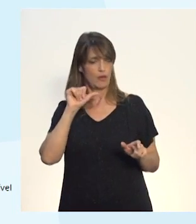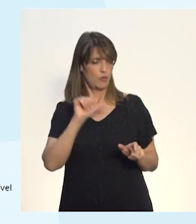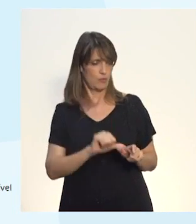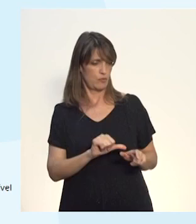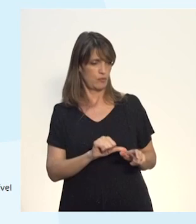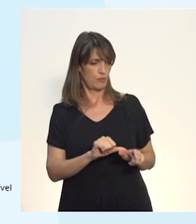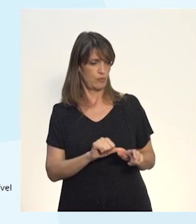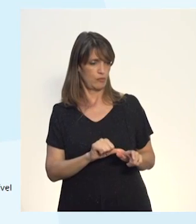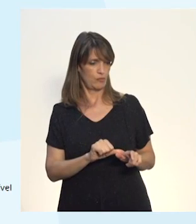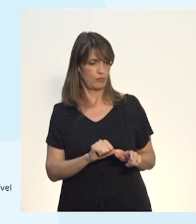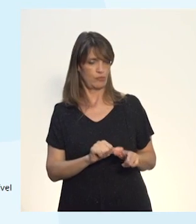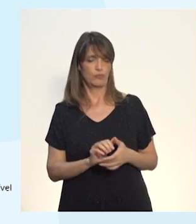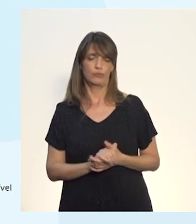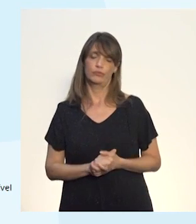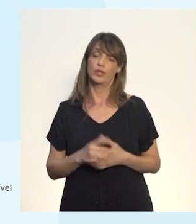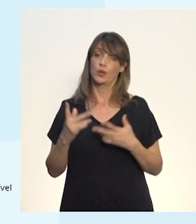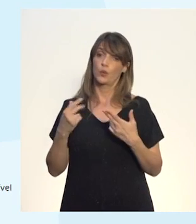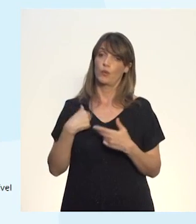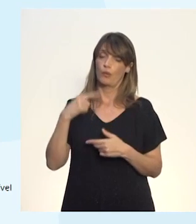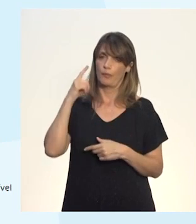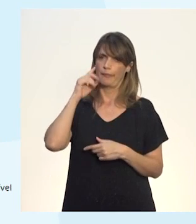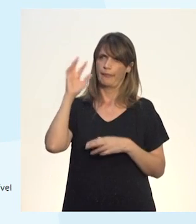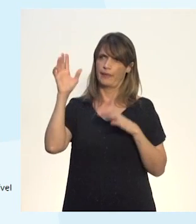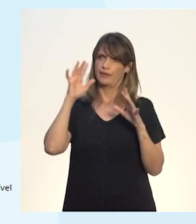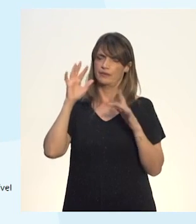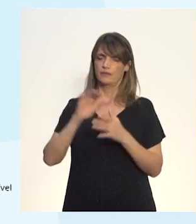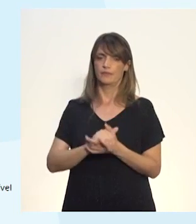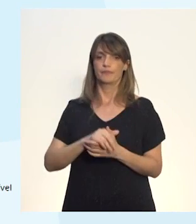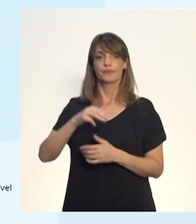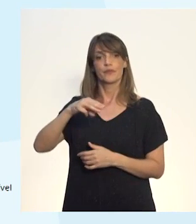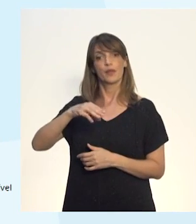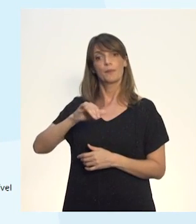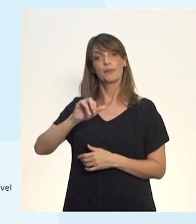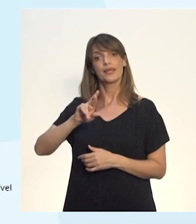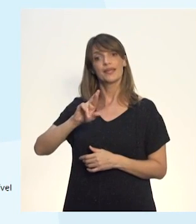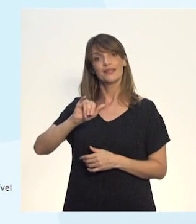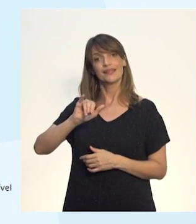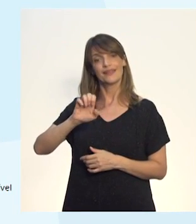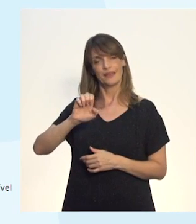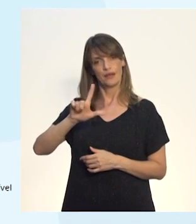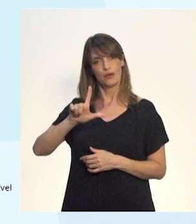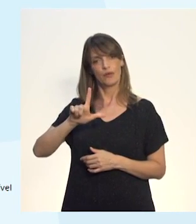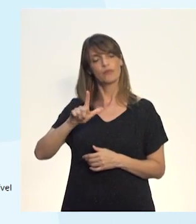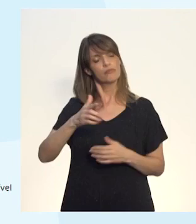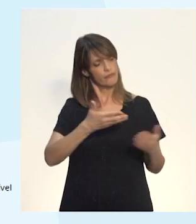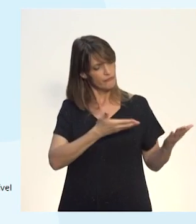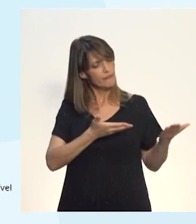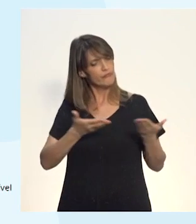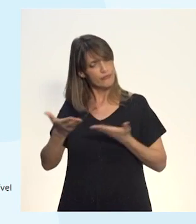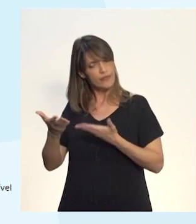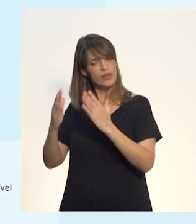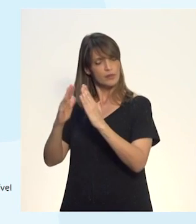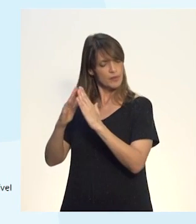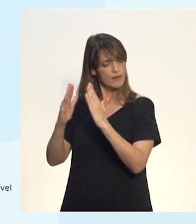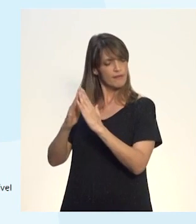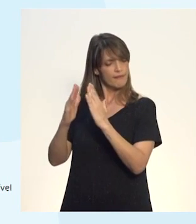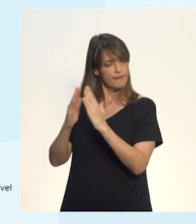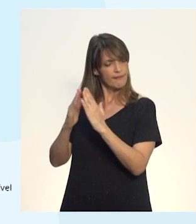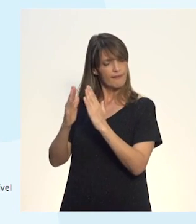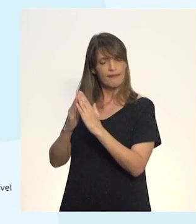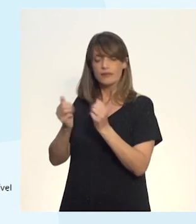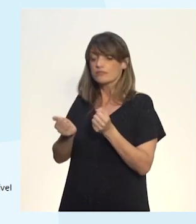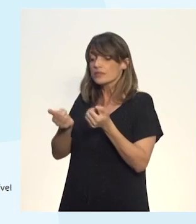eu pensava. Né? O Miriel recebe Jean Valjean na sua casa, o abriga,